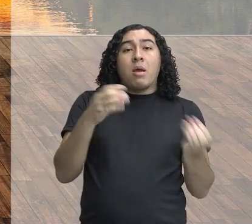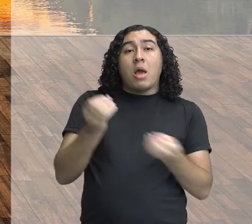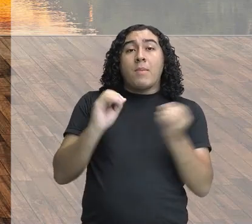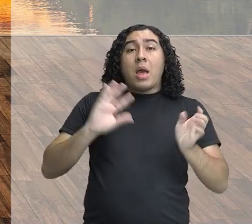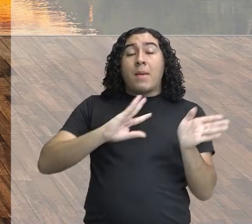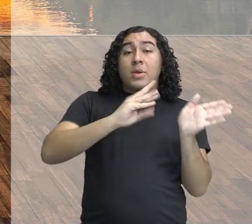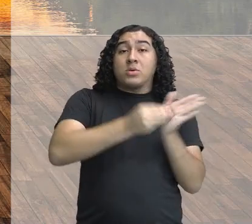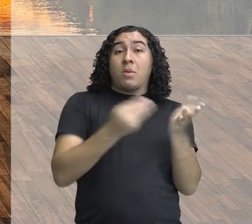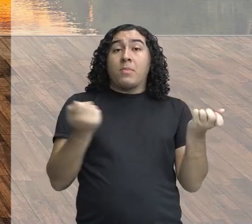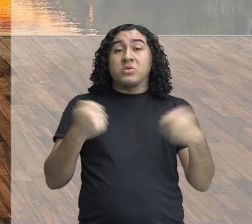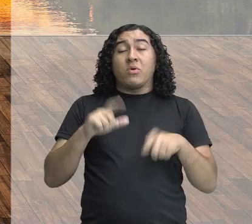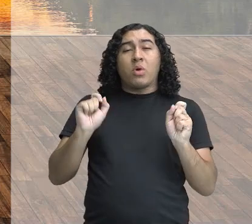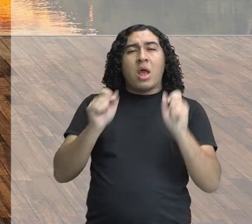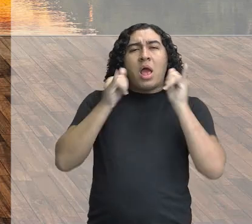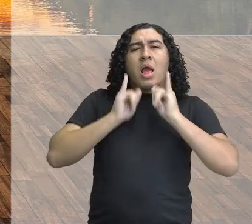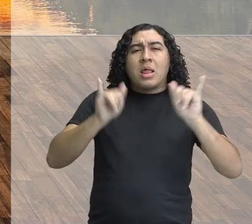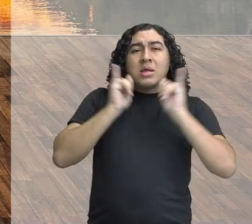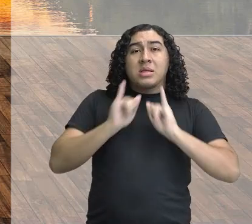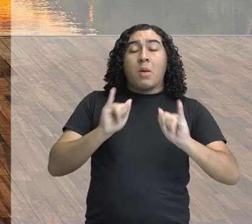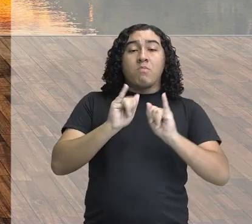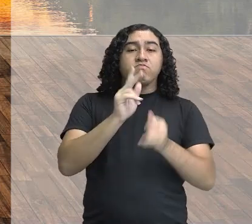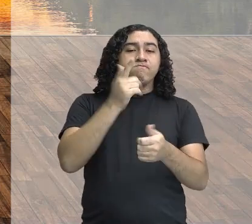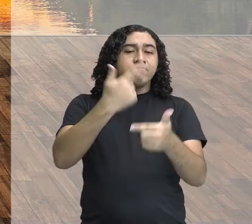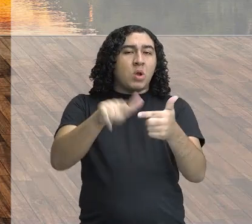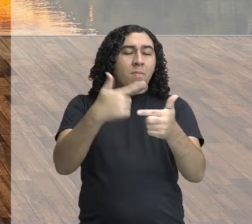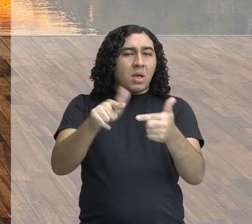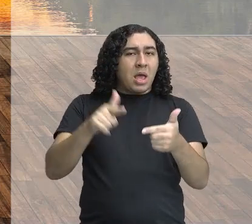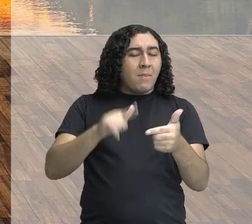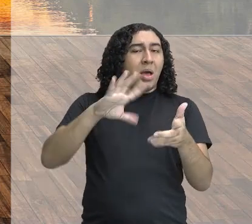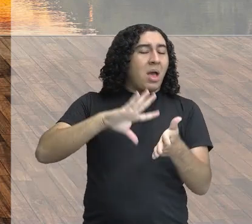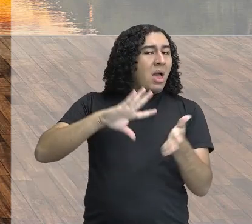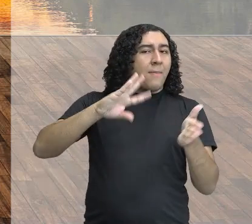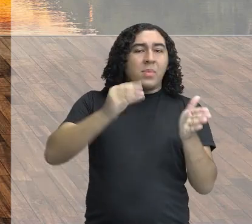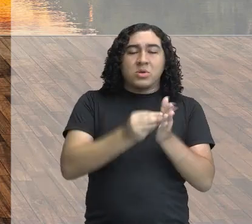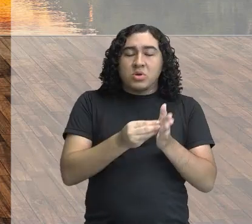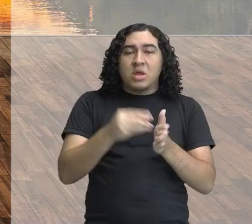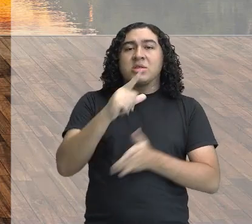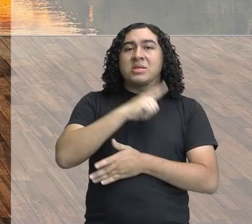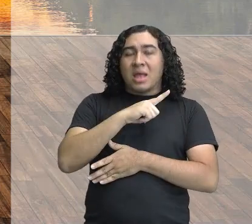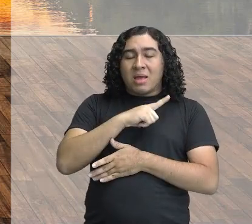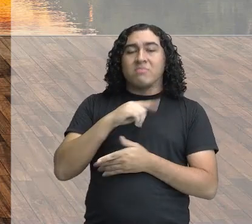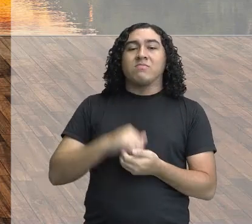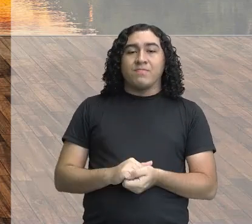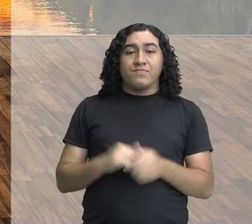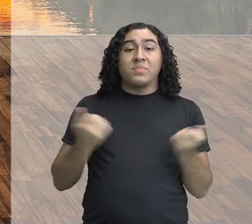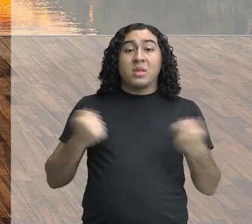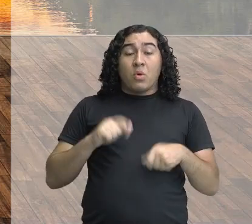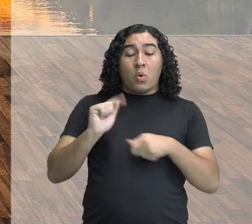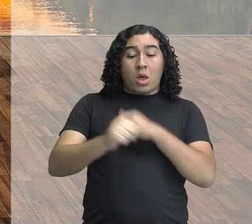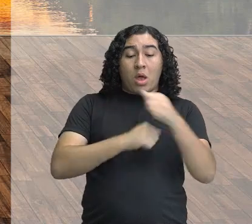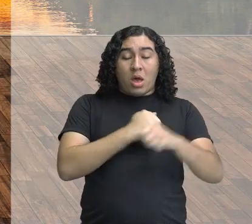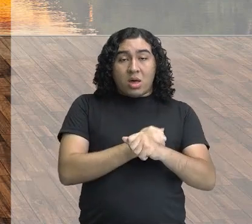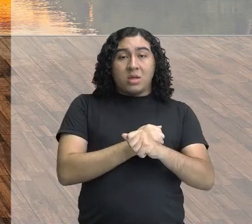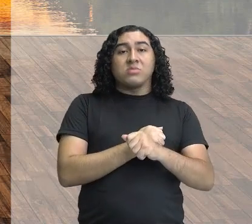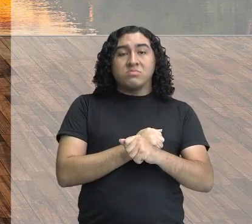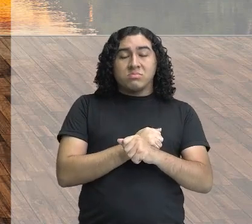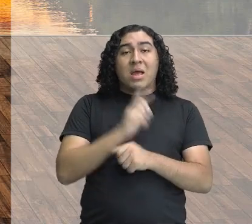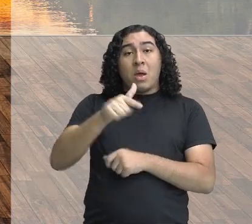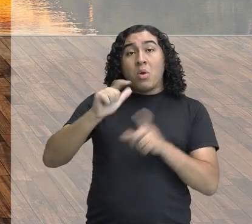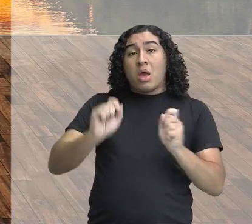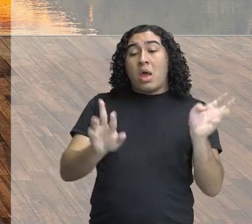tem para alertar sobre um problema que a Amazônia vem enfrentando ao longo dos anos, que é em relação